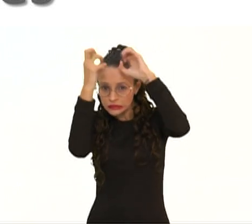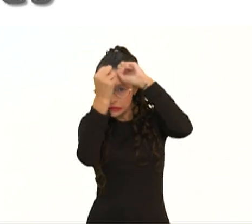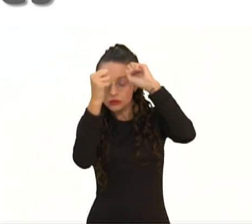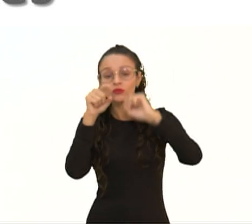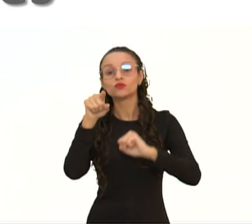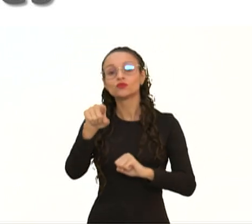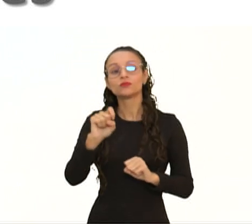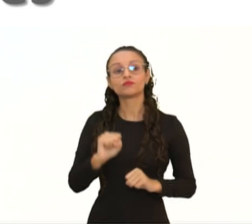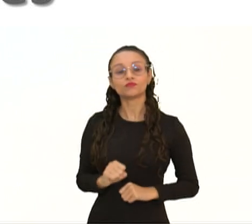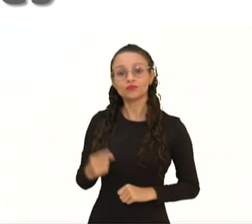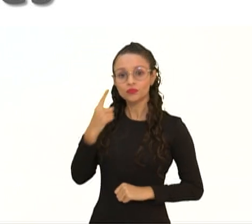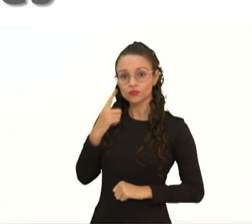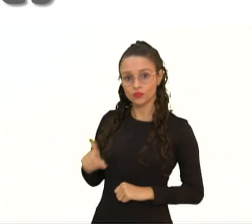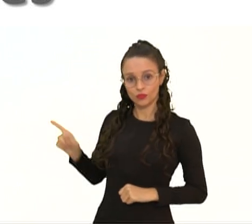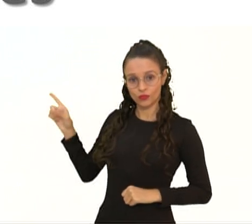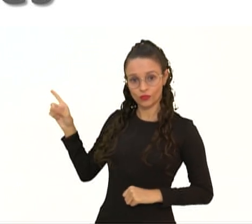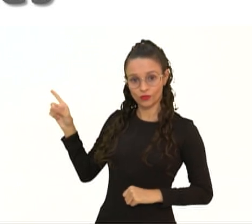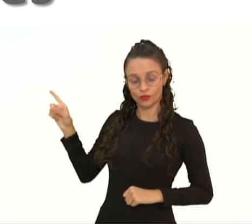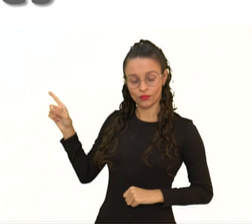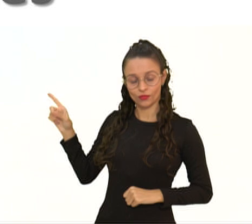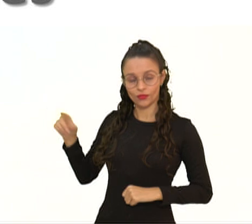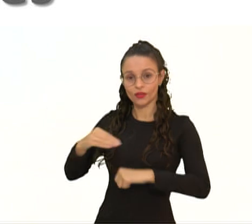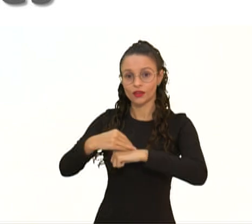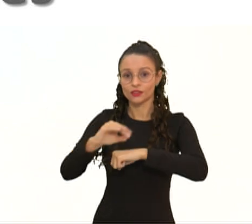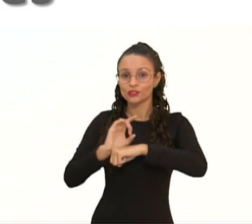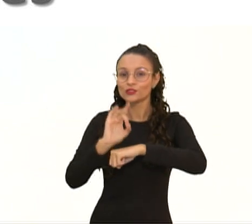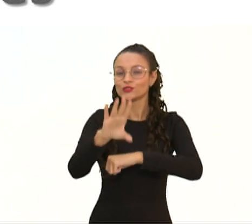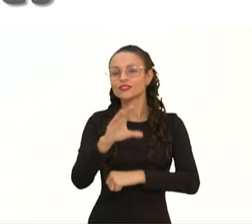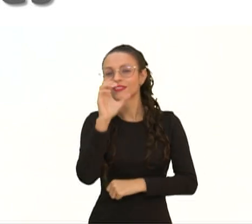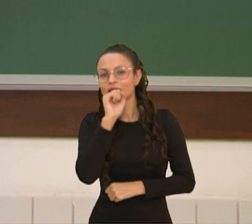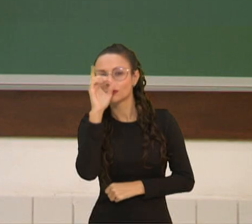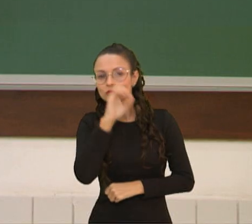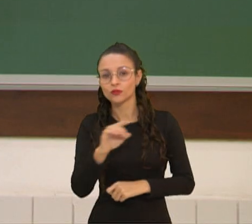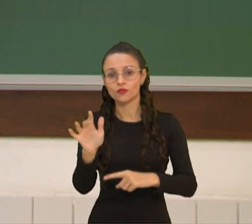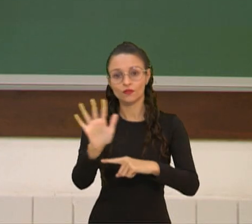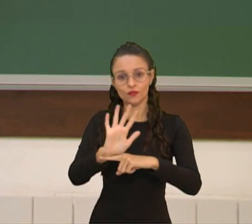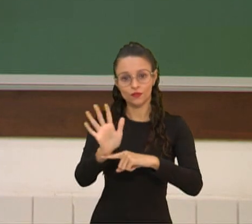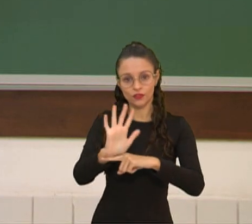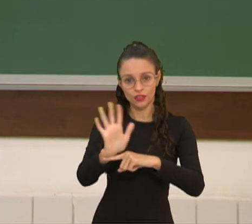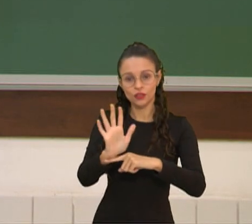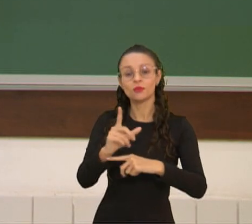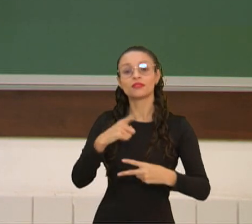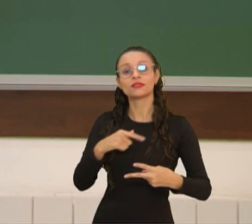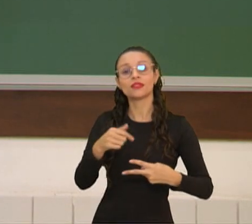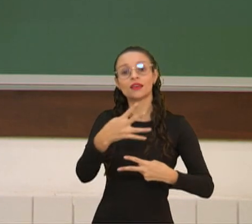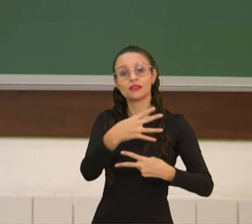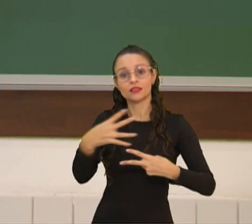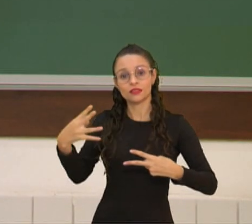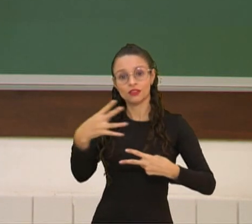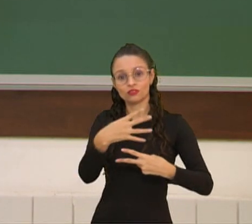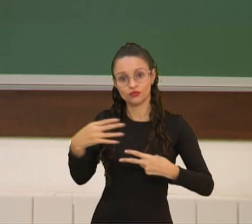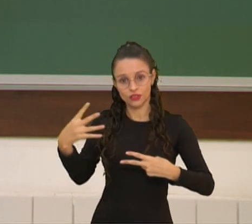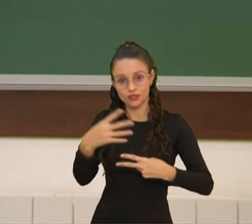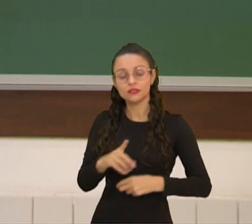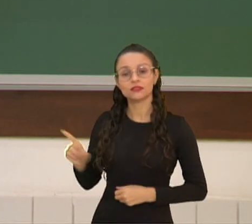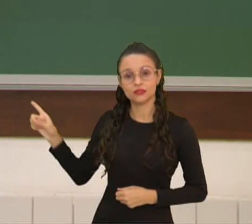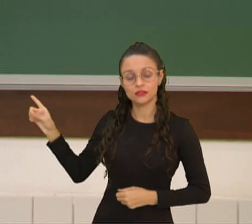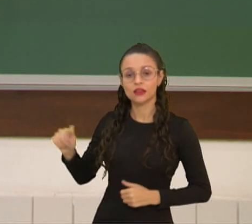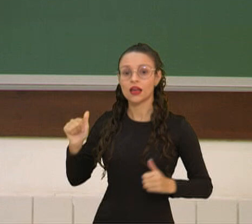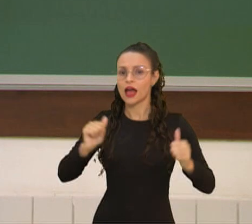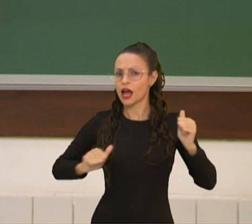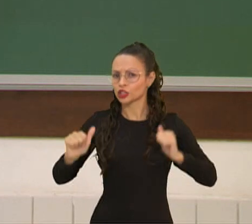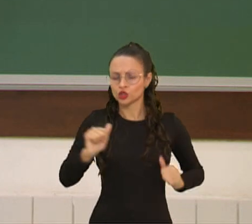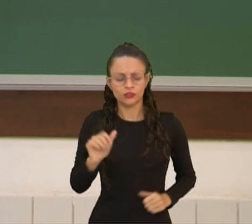e é eu deixo aqui para você uma sugestão para o final de semana de um filme disponível na netflix tá um filme com